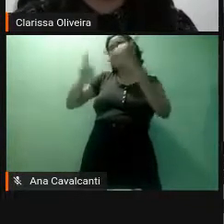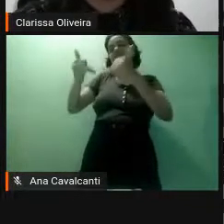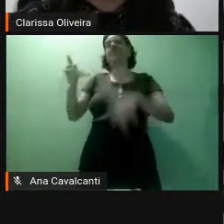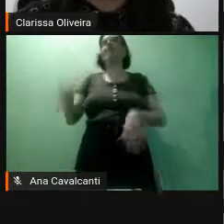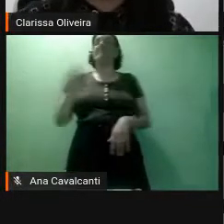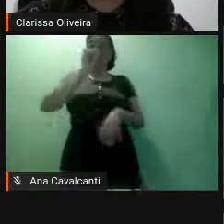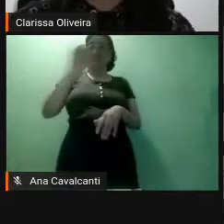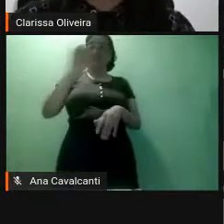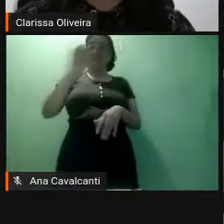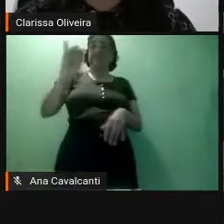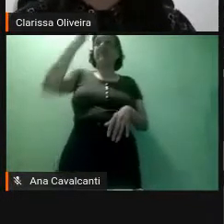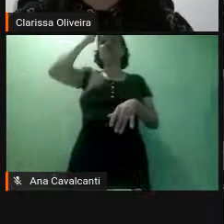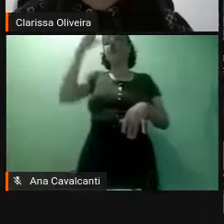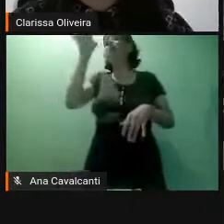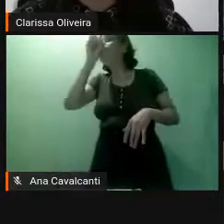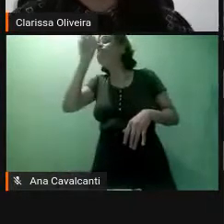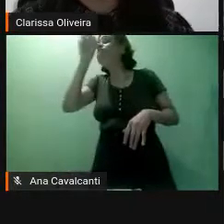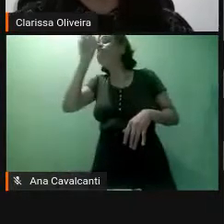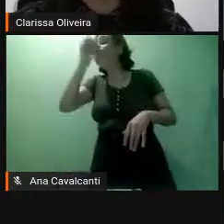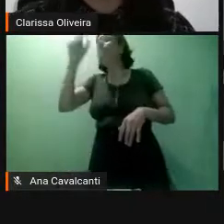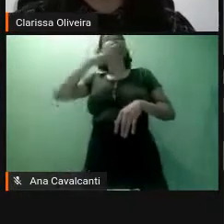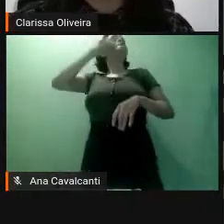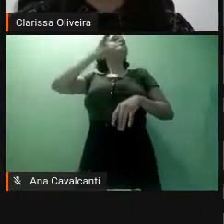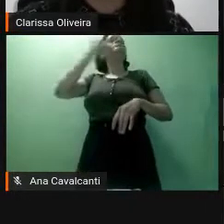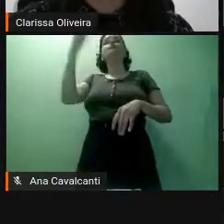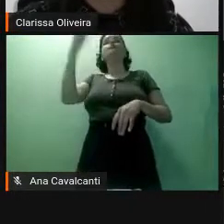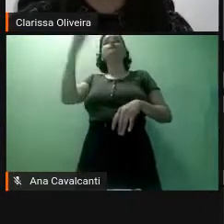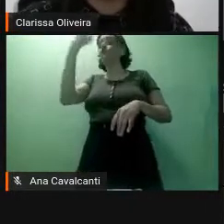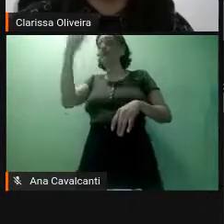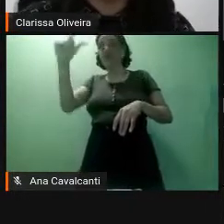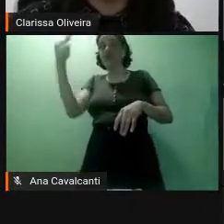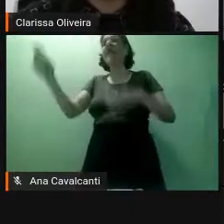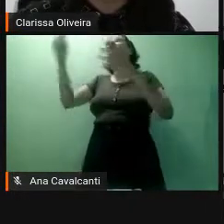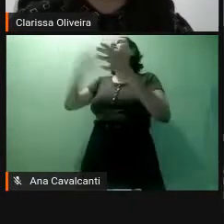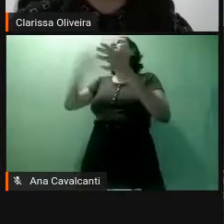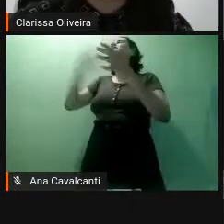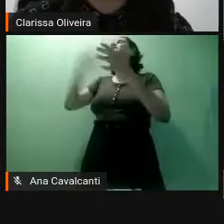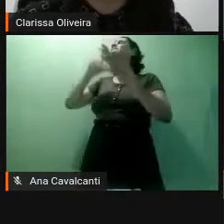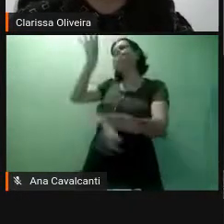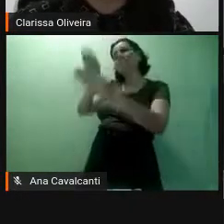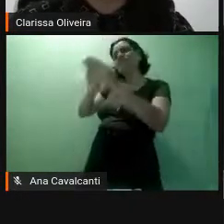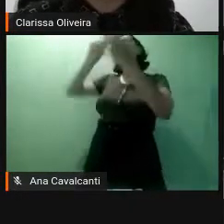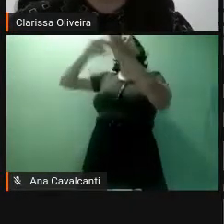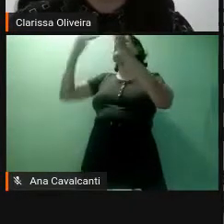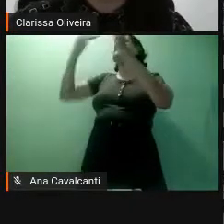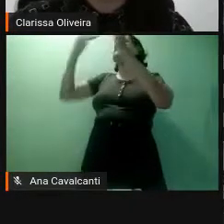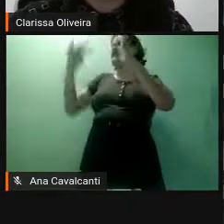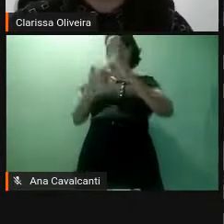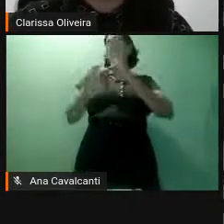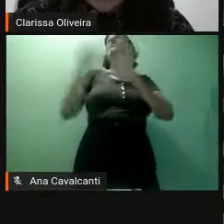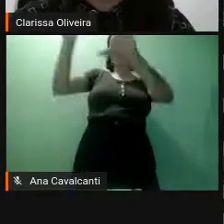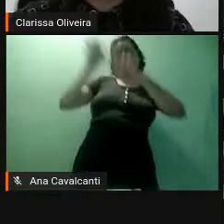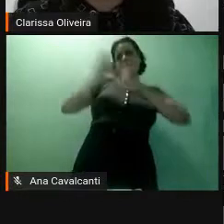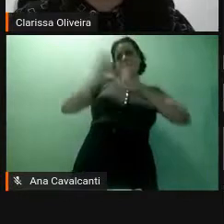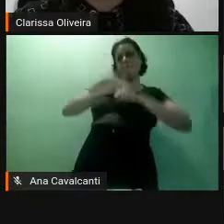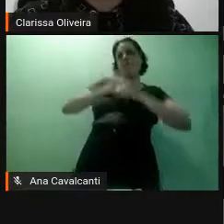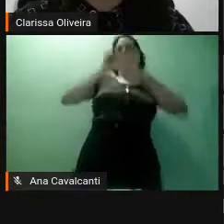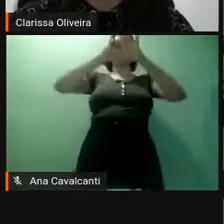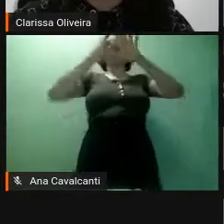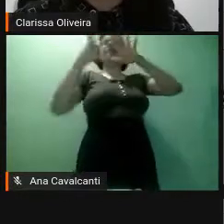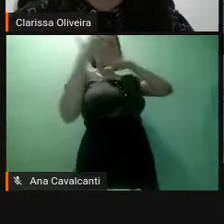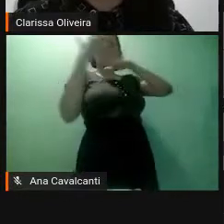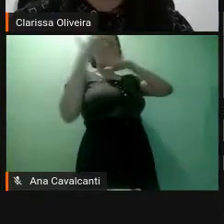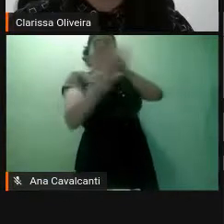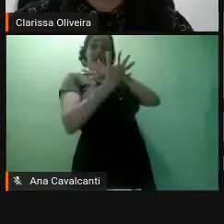ausência do olfato pode ser um indicativo de que você está com coronavírus. É